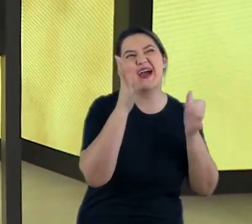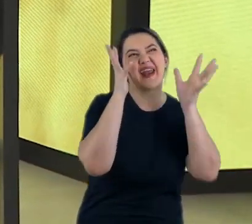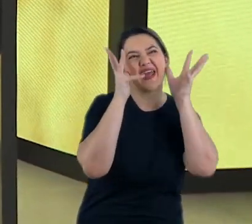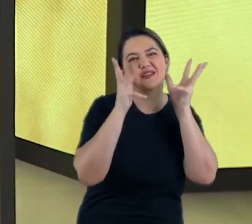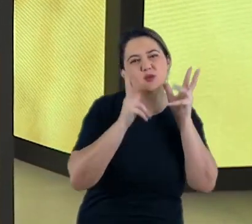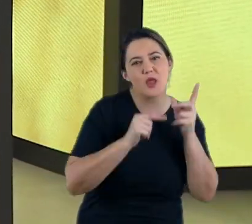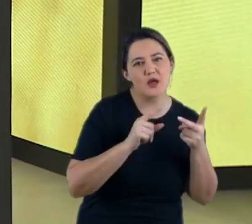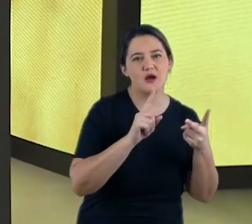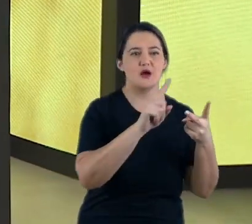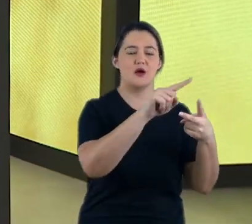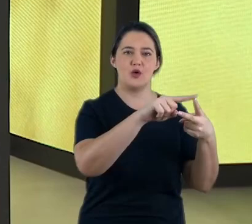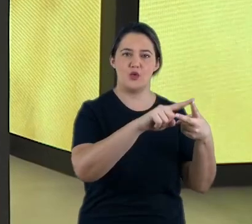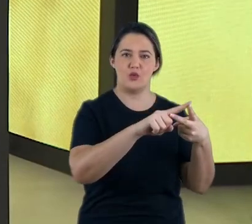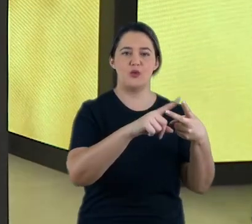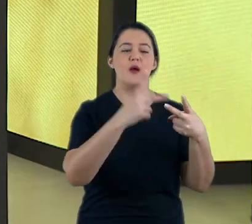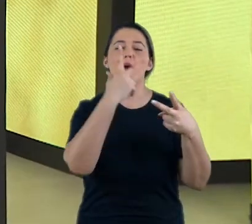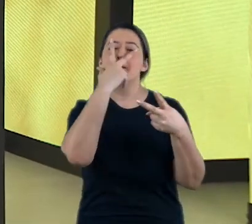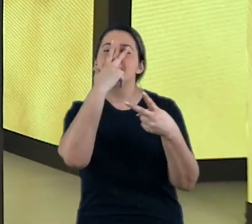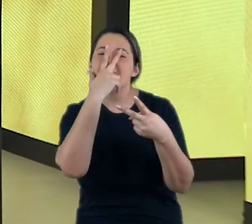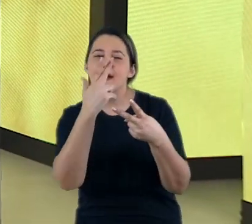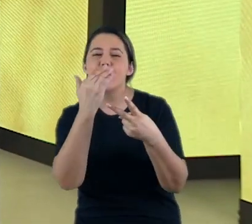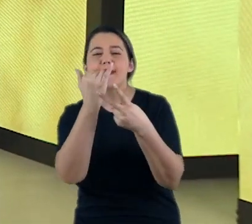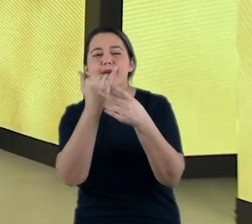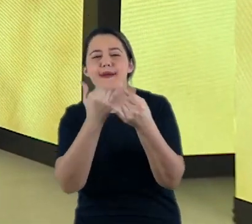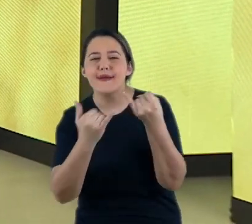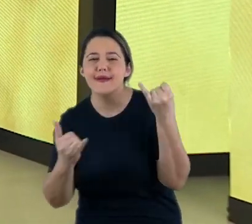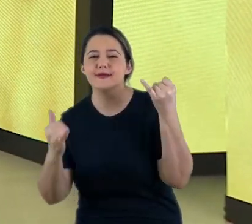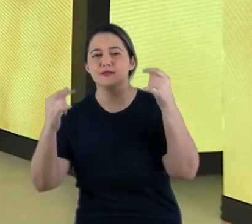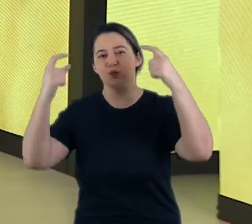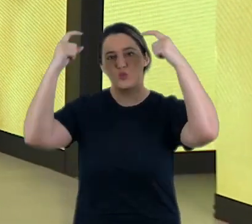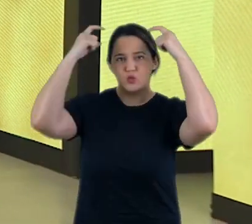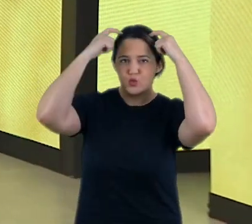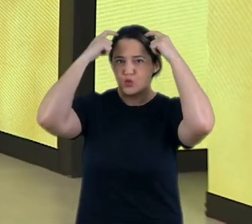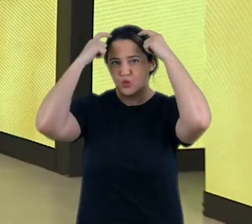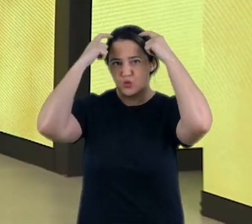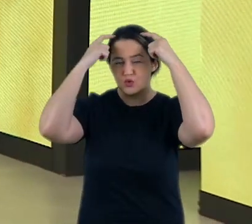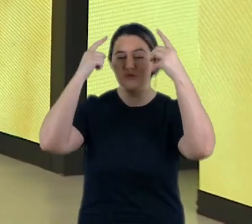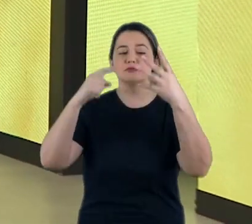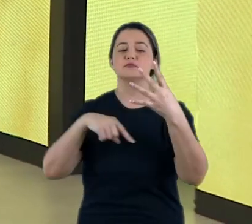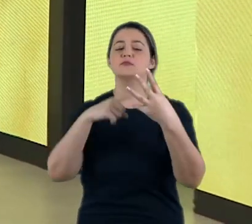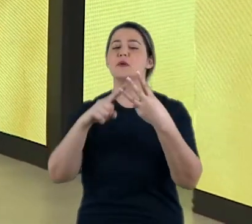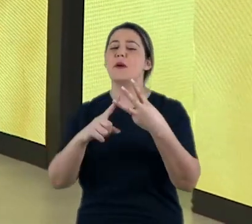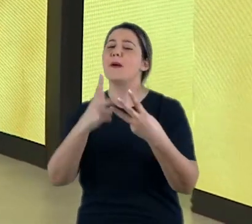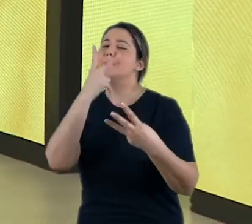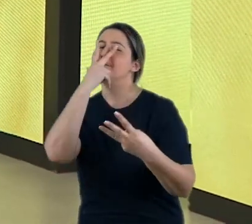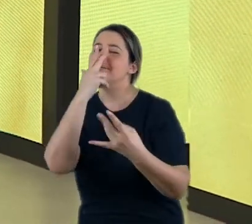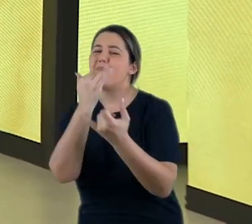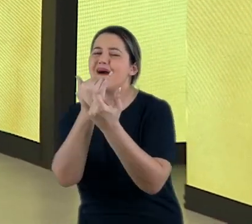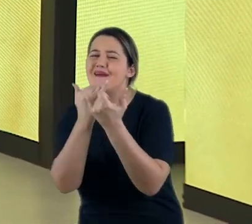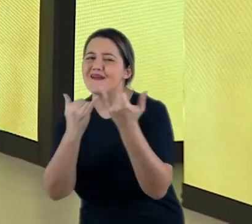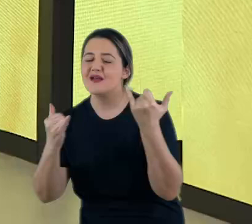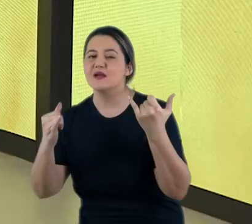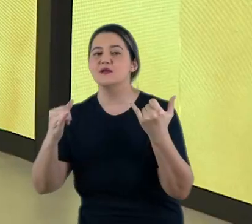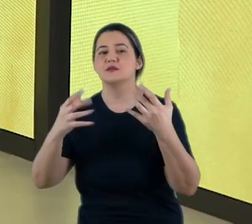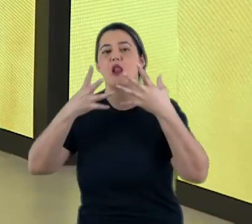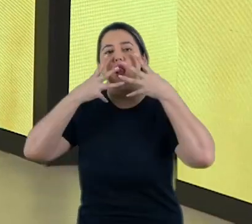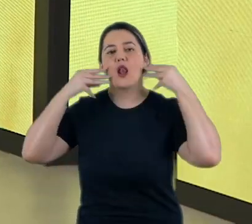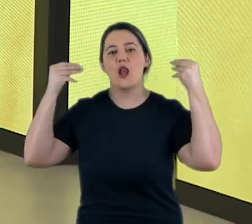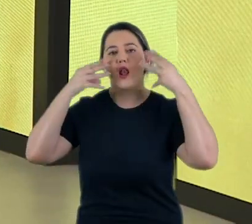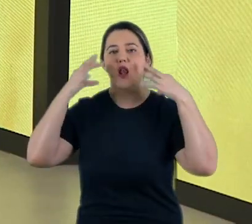similar ou paralelo a alguém. Eles são descritos como um leão, como urso, como